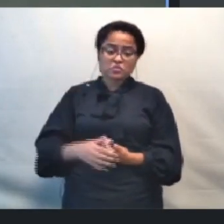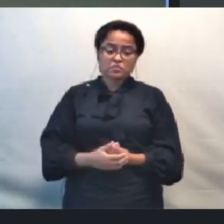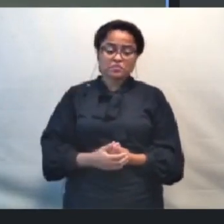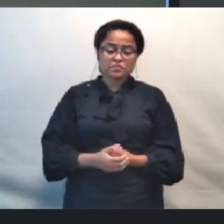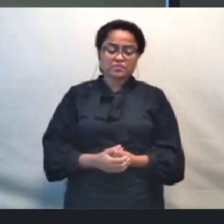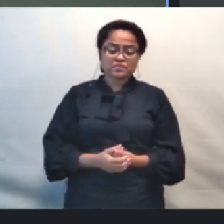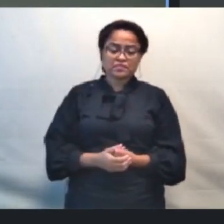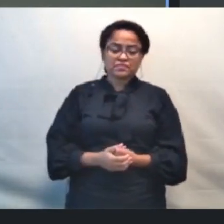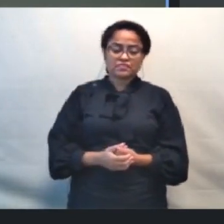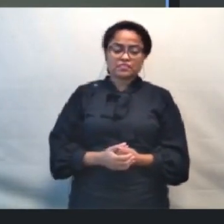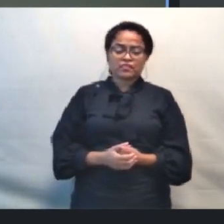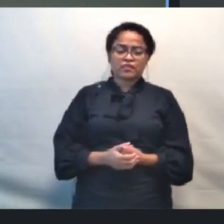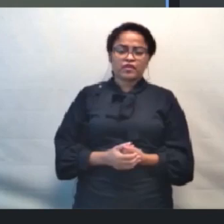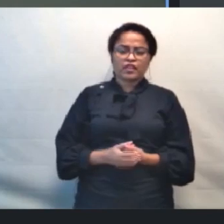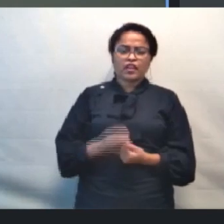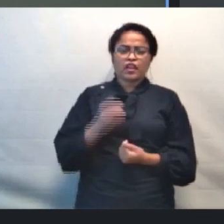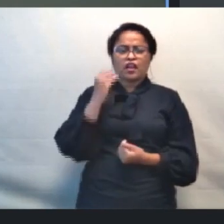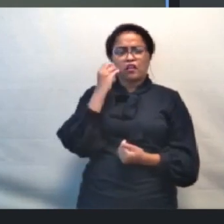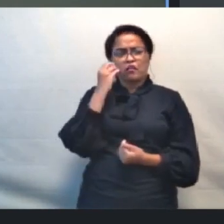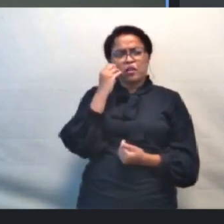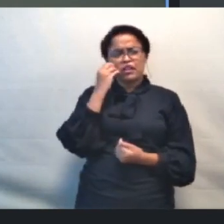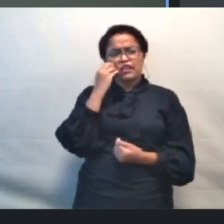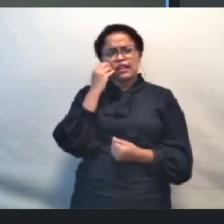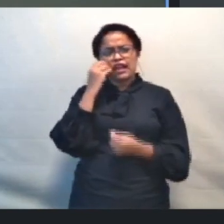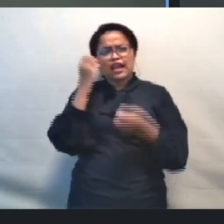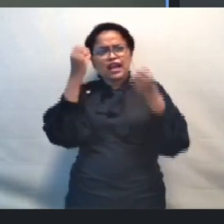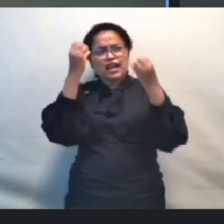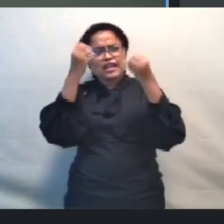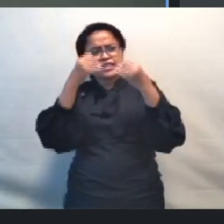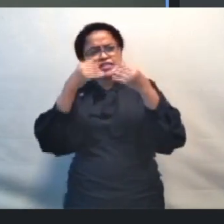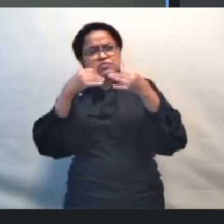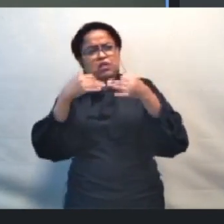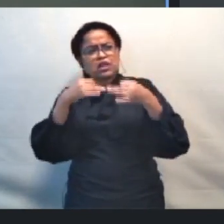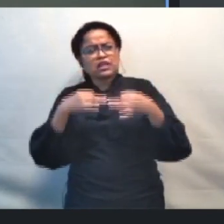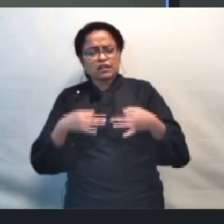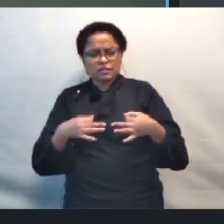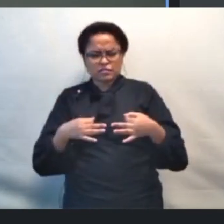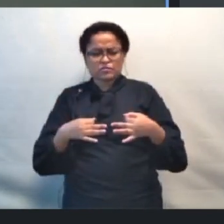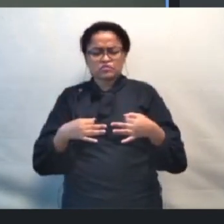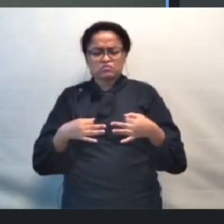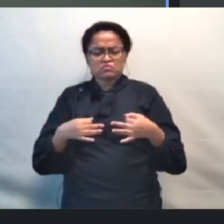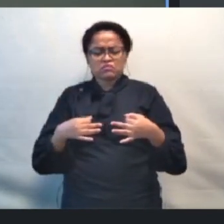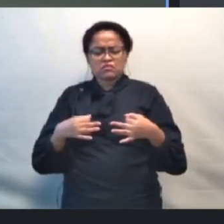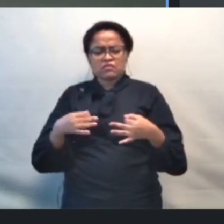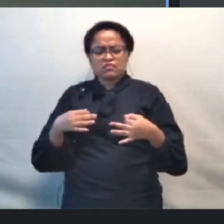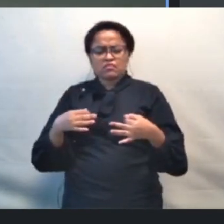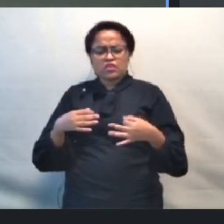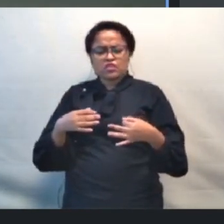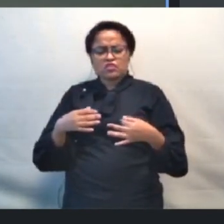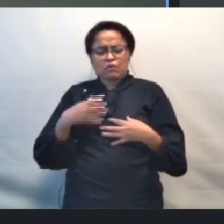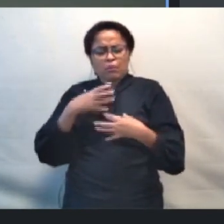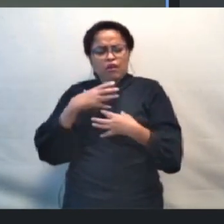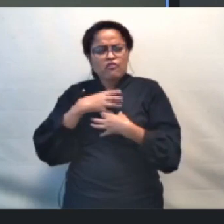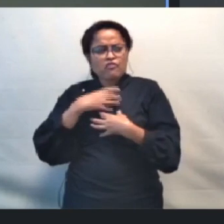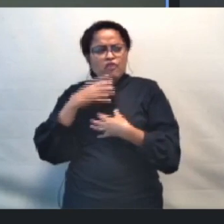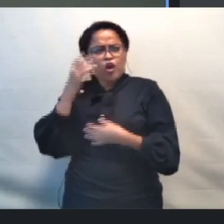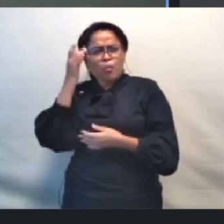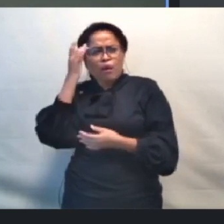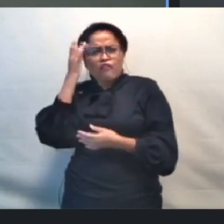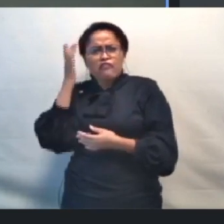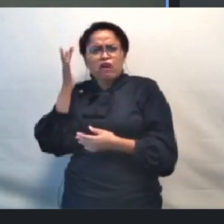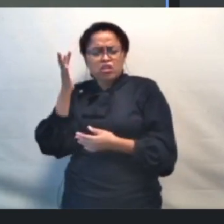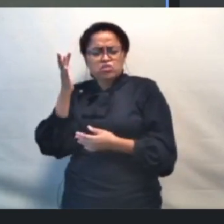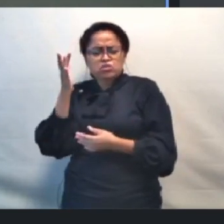Vou tentar explicar aqui de maneira didática, todo mundo possa acompanhar, já que o senhor